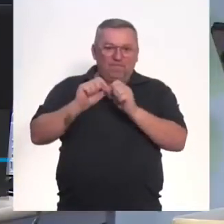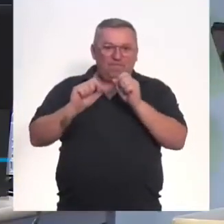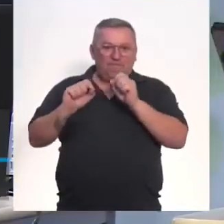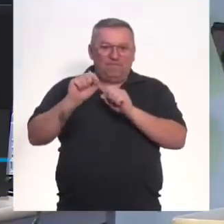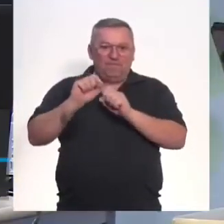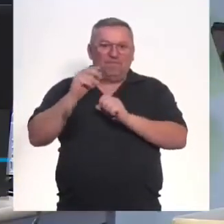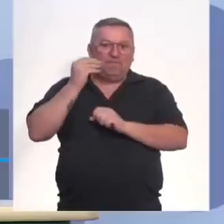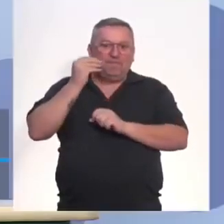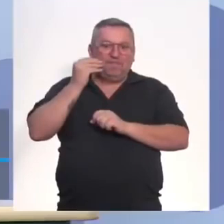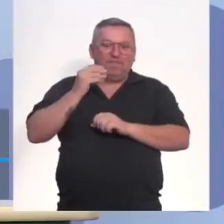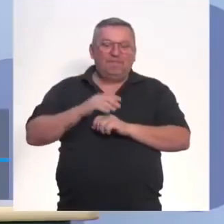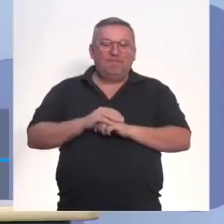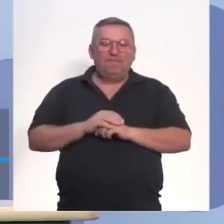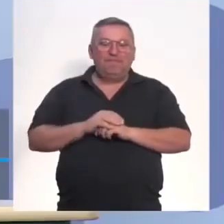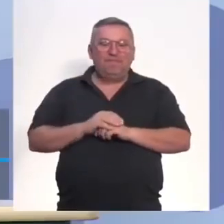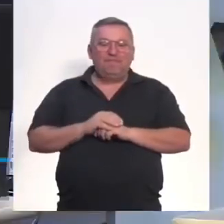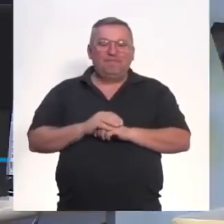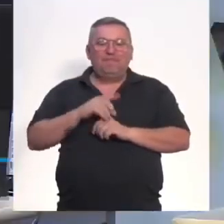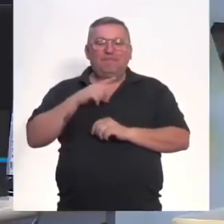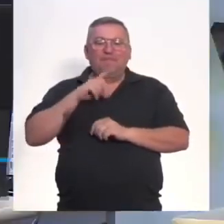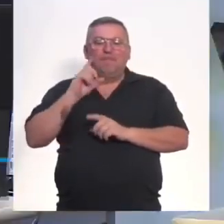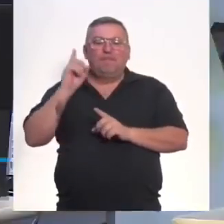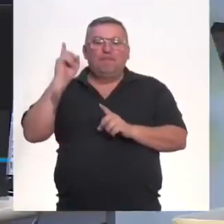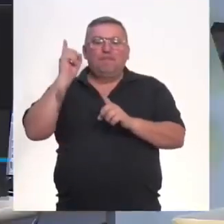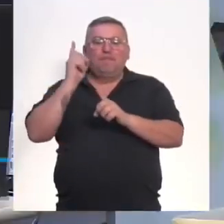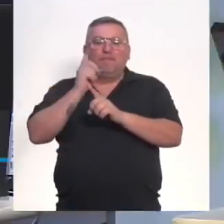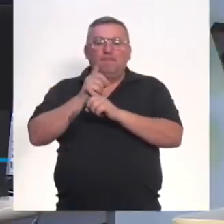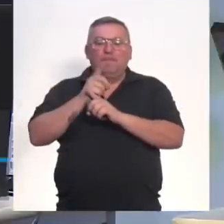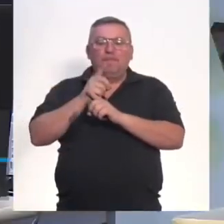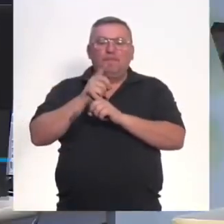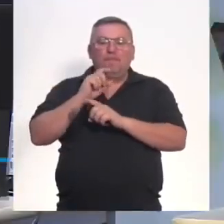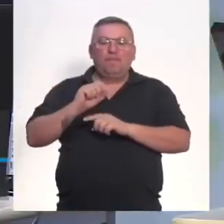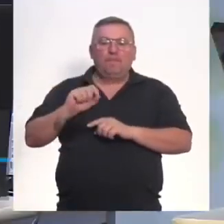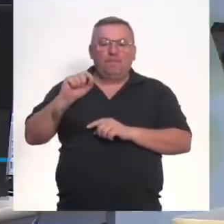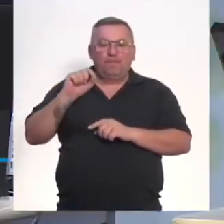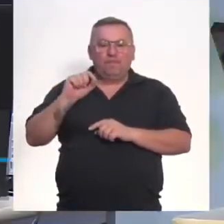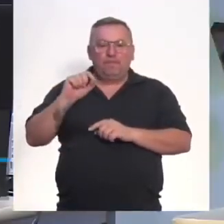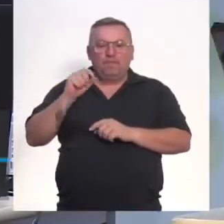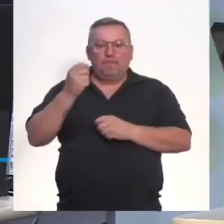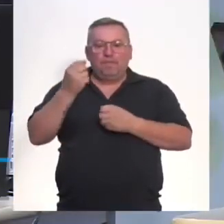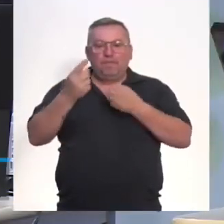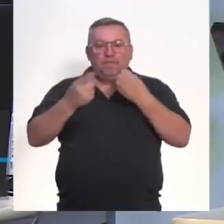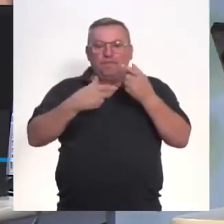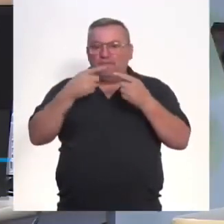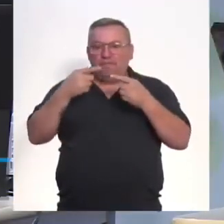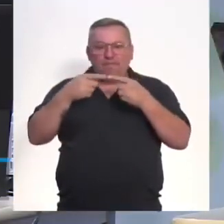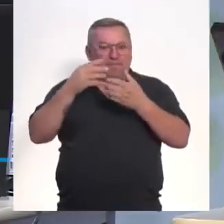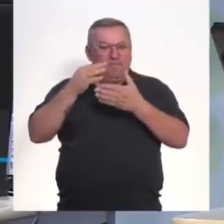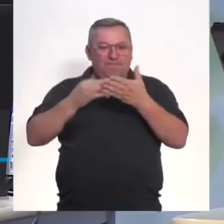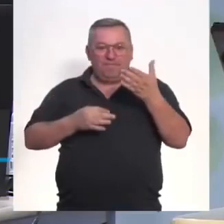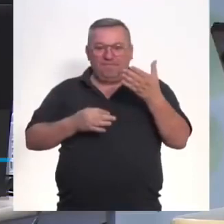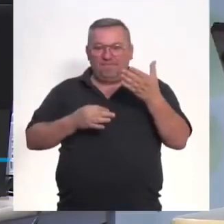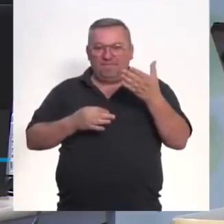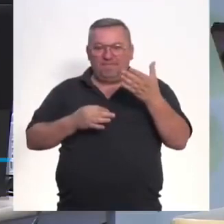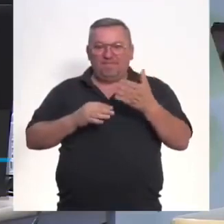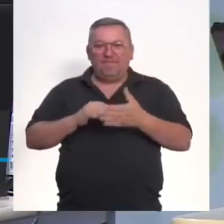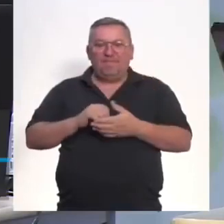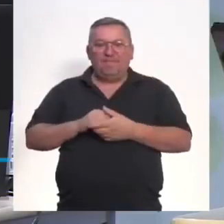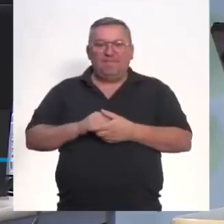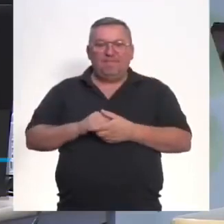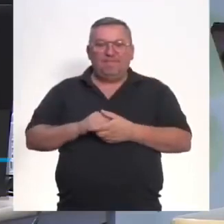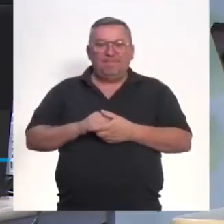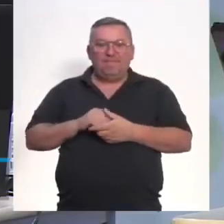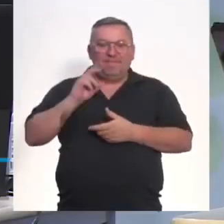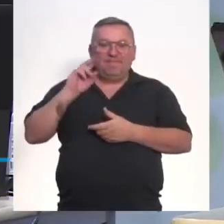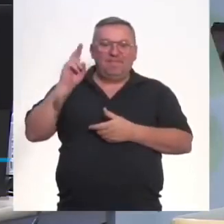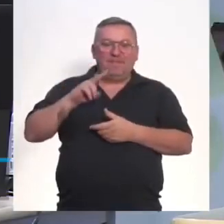Vamos né? tentar. Então vamos lá. O que tem aí? O que eles acharam? Tem gente que Olha. achou algumas que nem tem no texto. O que eu falei da pegadinha? É, muito